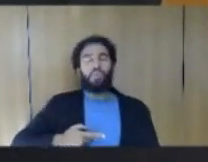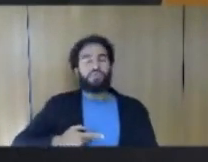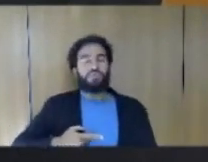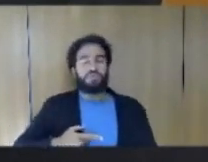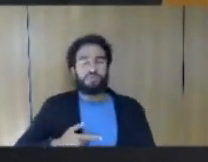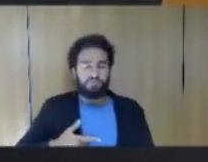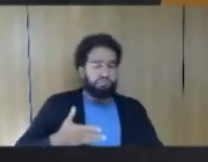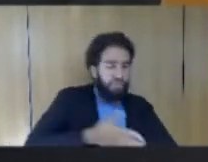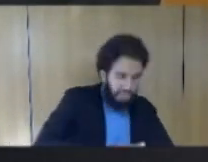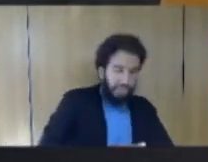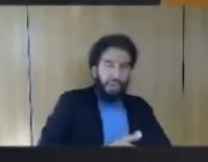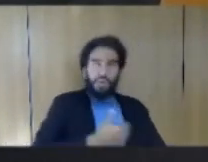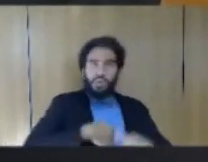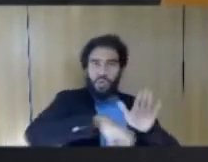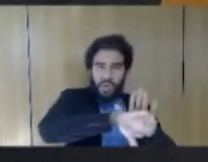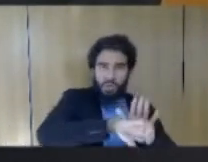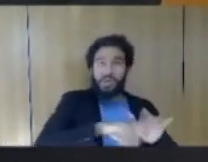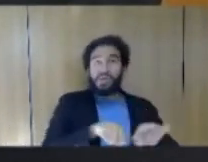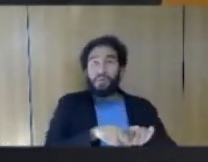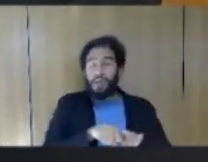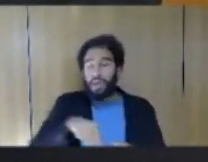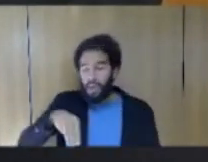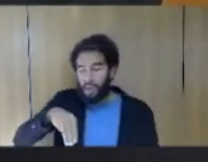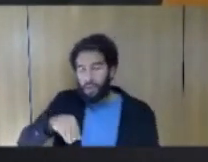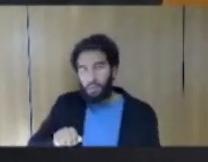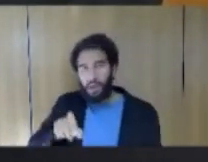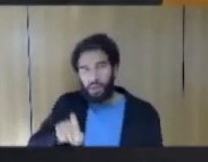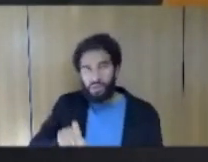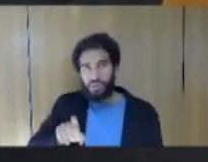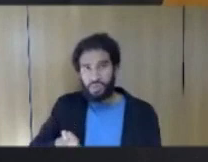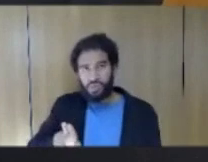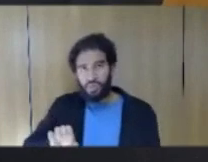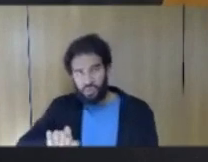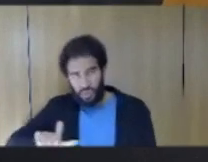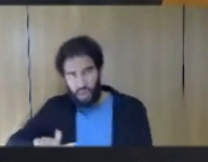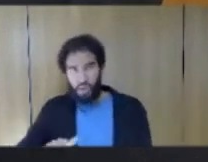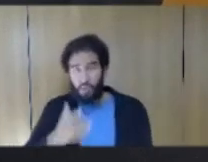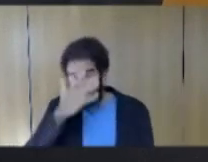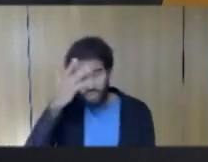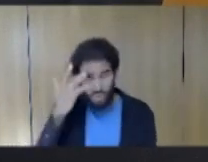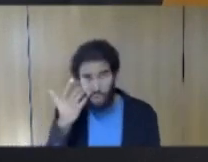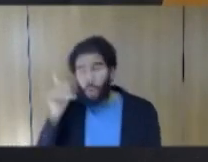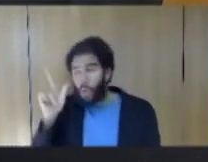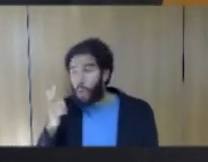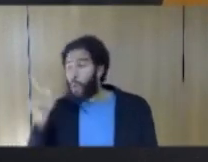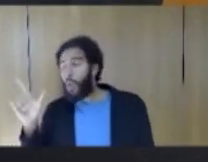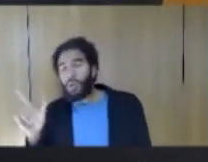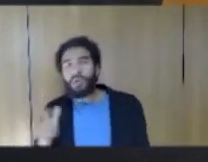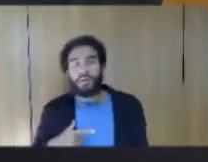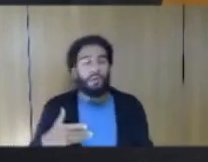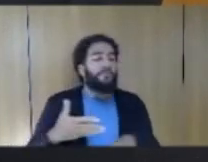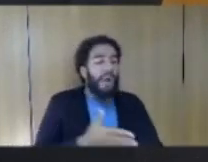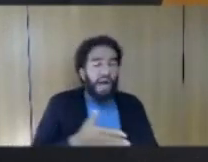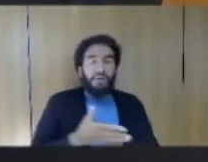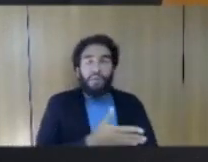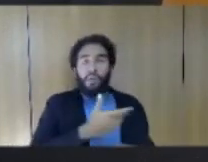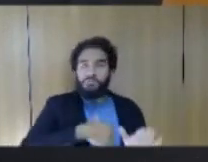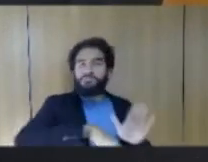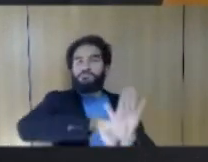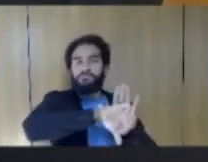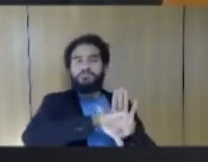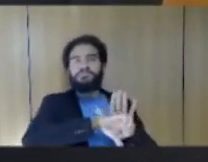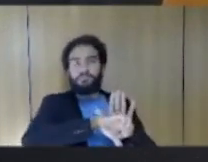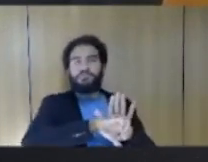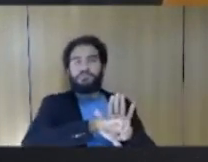e apontam Maxwell e outras pessoas como compatíveis desse evento